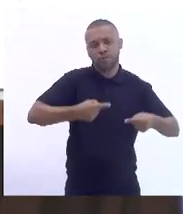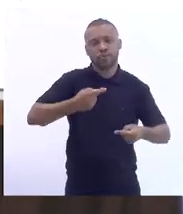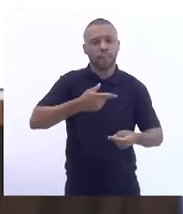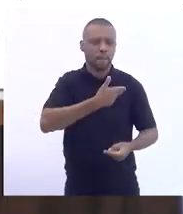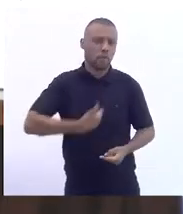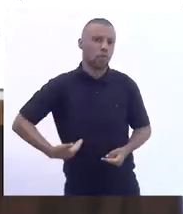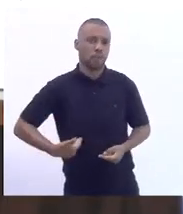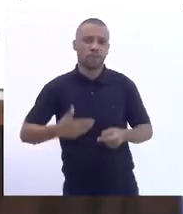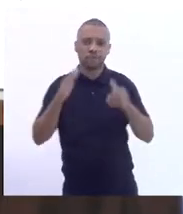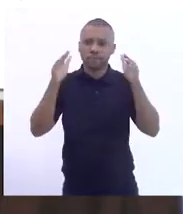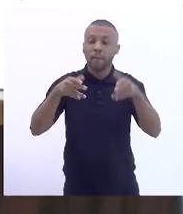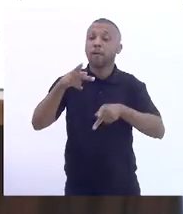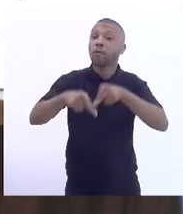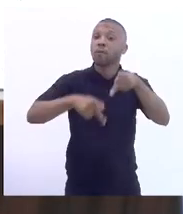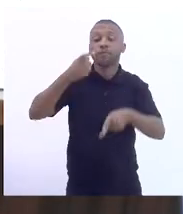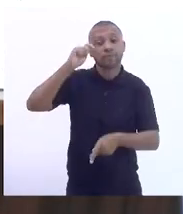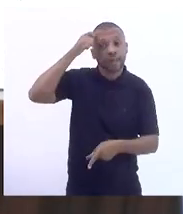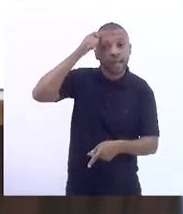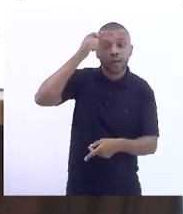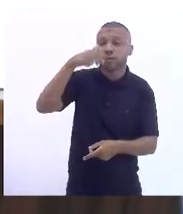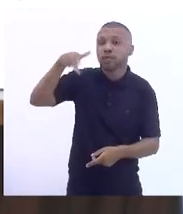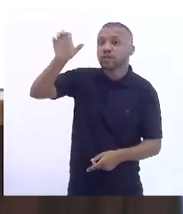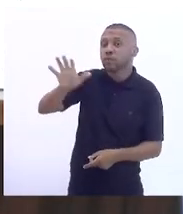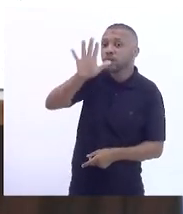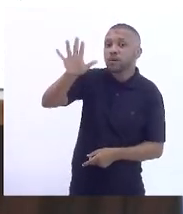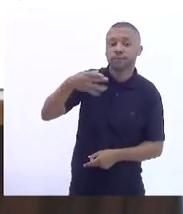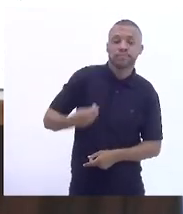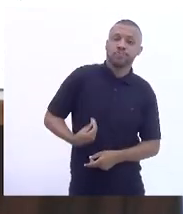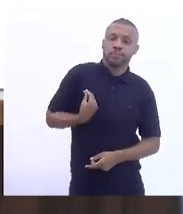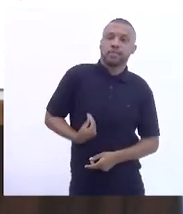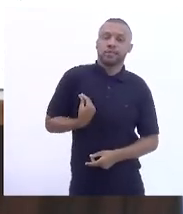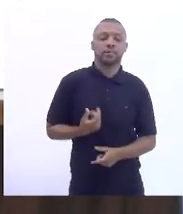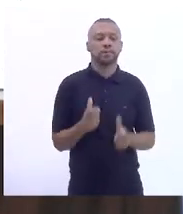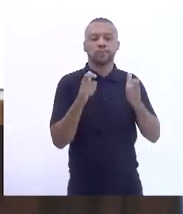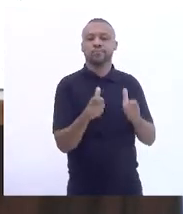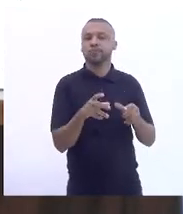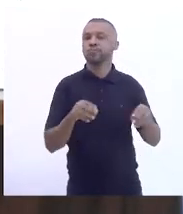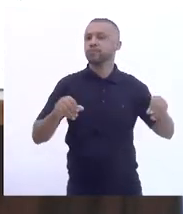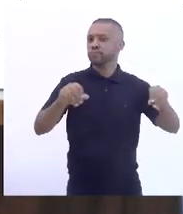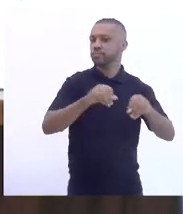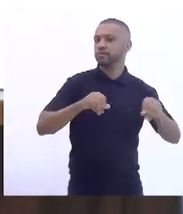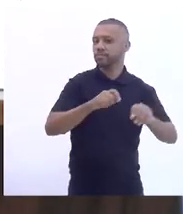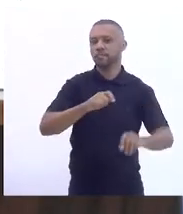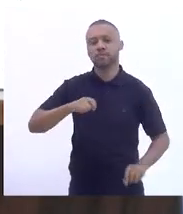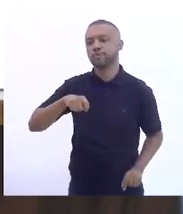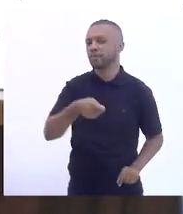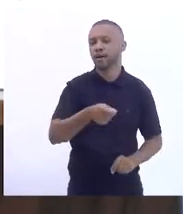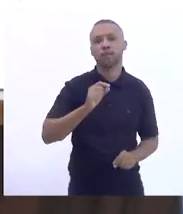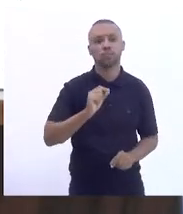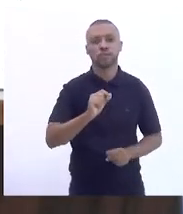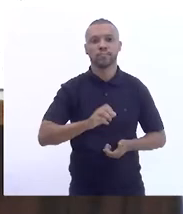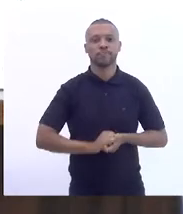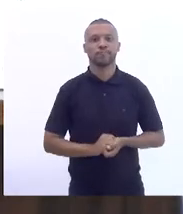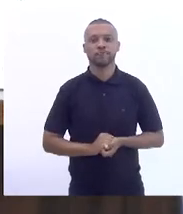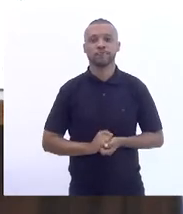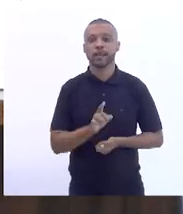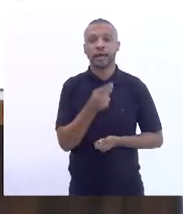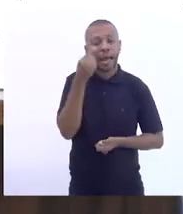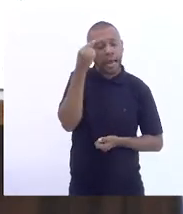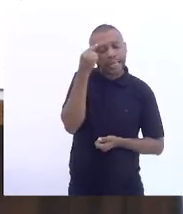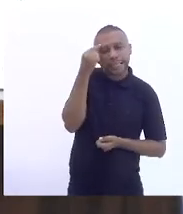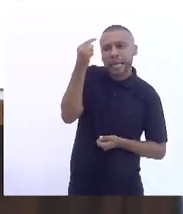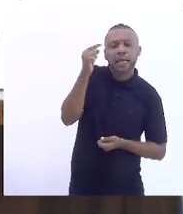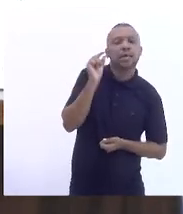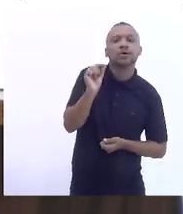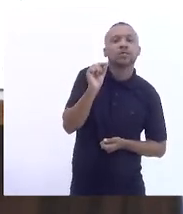negro para o povo nordestino existir aqui nesse território foram chamados a partir da ideia